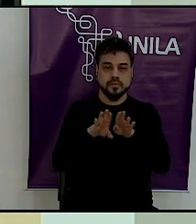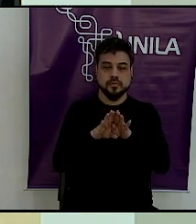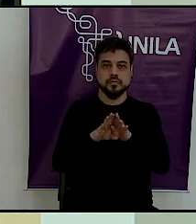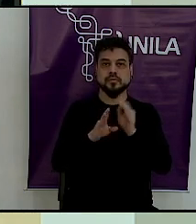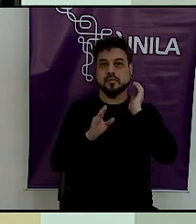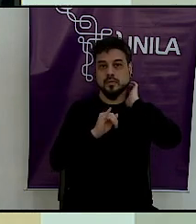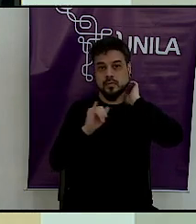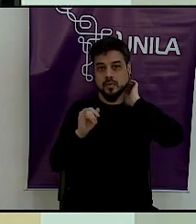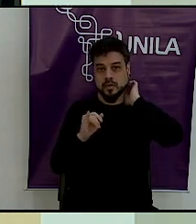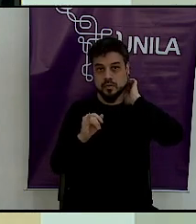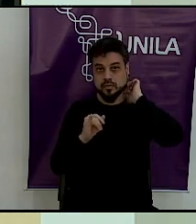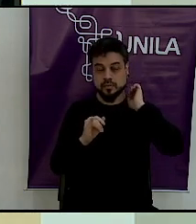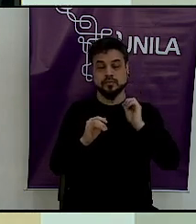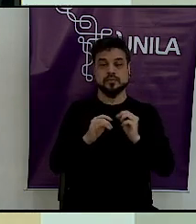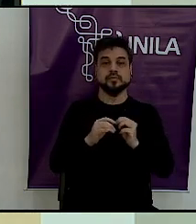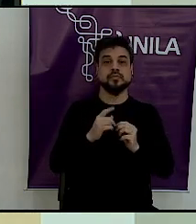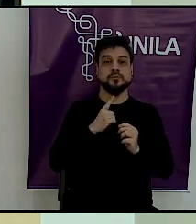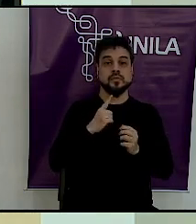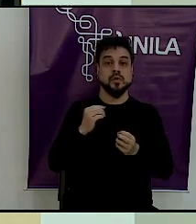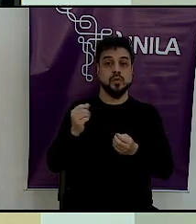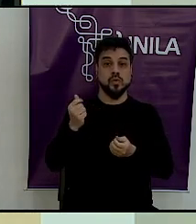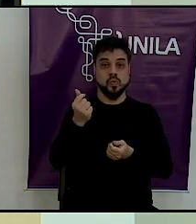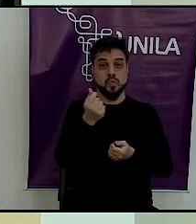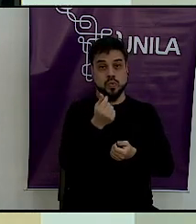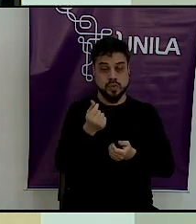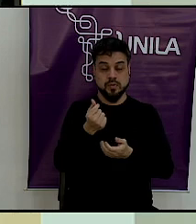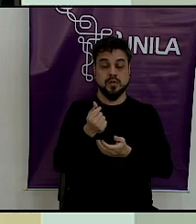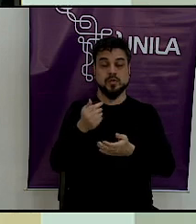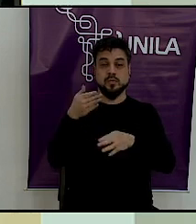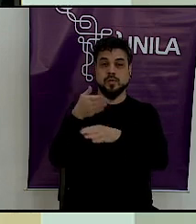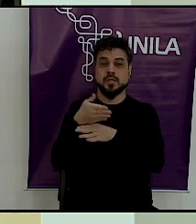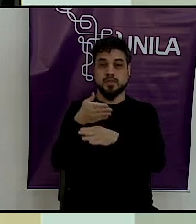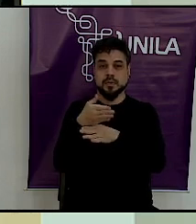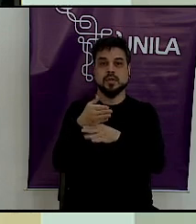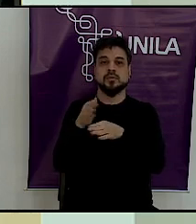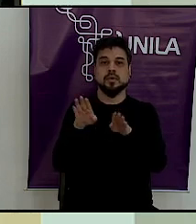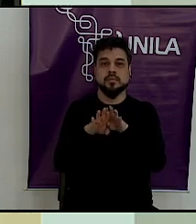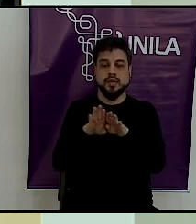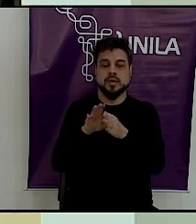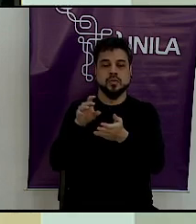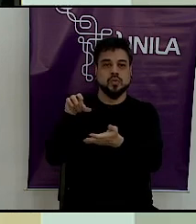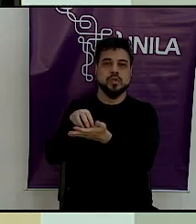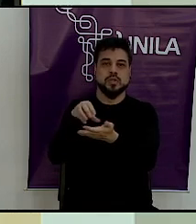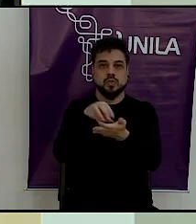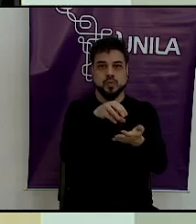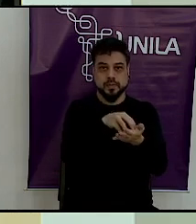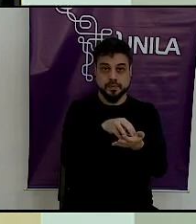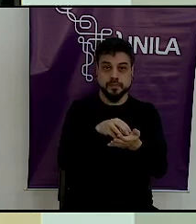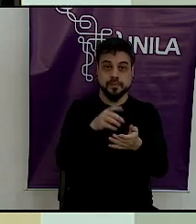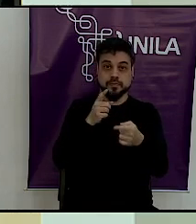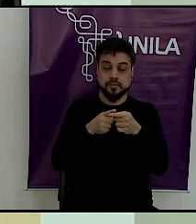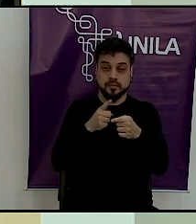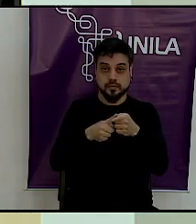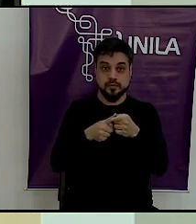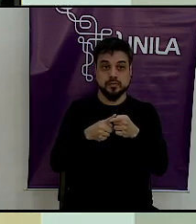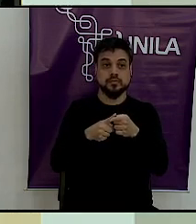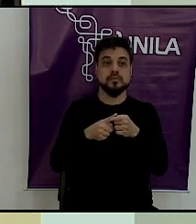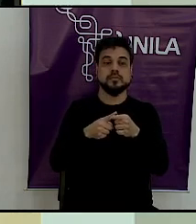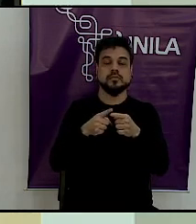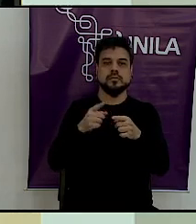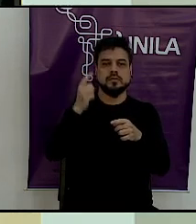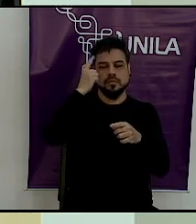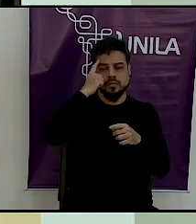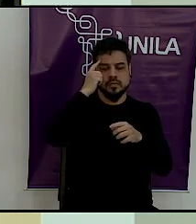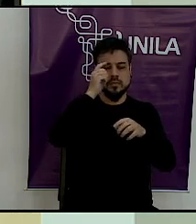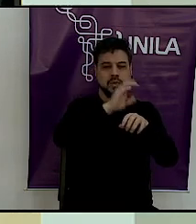que o valor do orçamento participativo ele também vai para os institutos, né? Como o orçamento participativo é uma ação voltada para os cursos